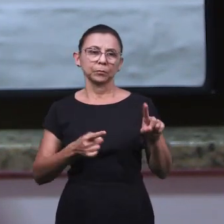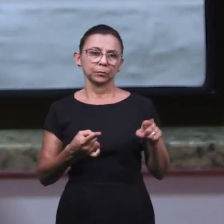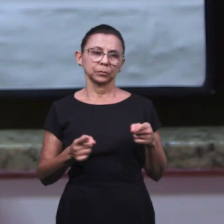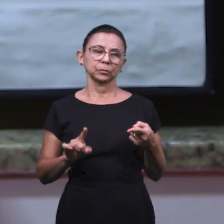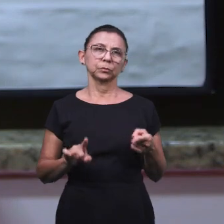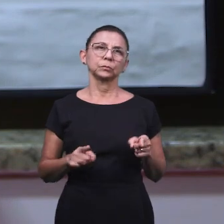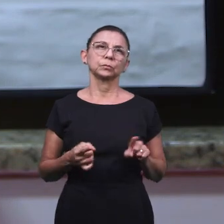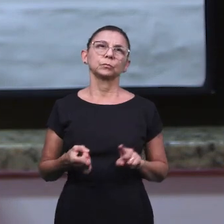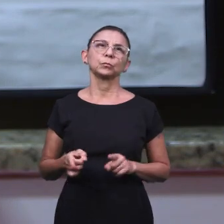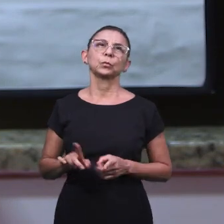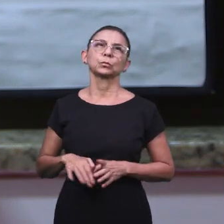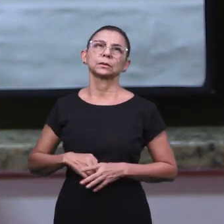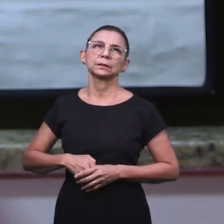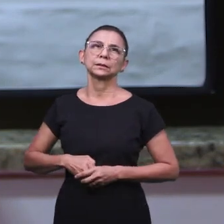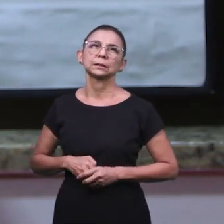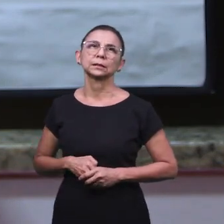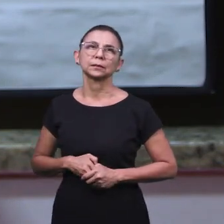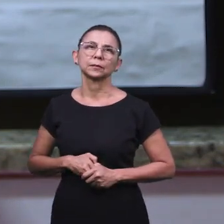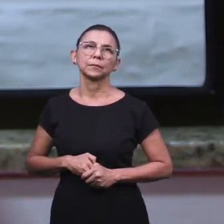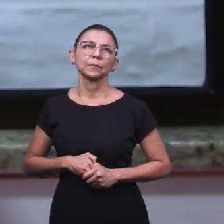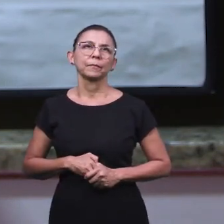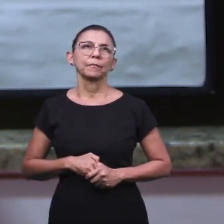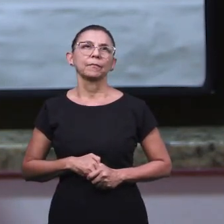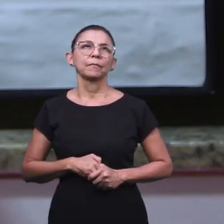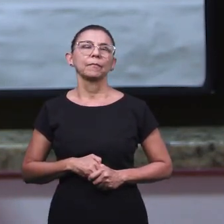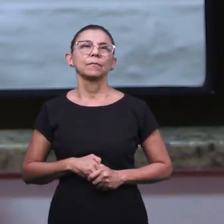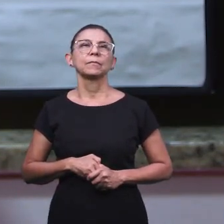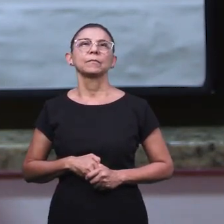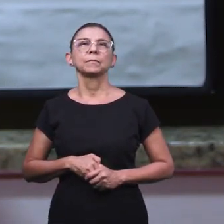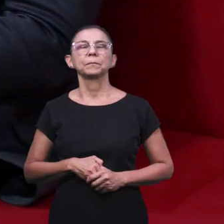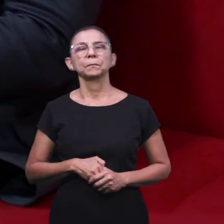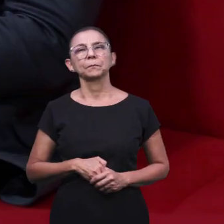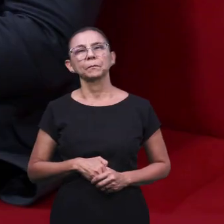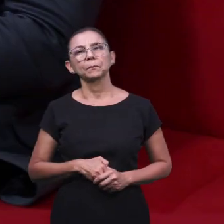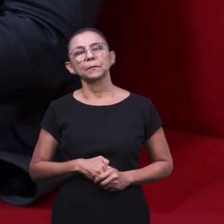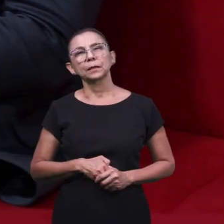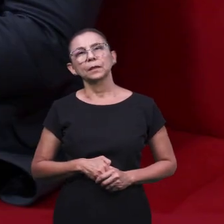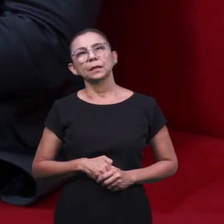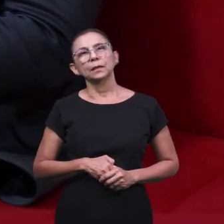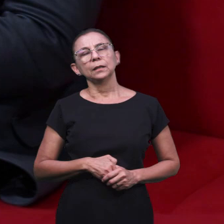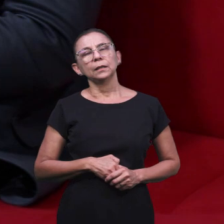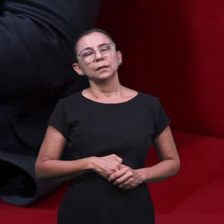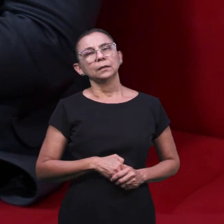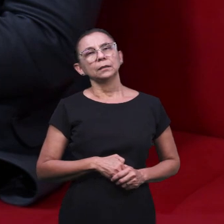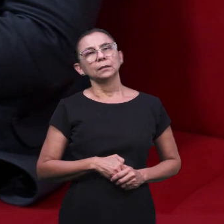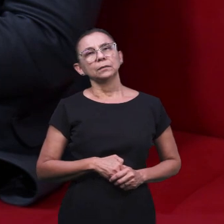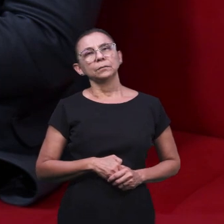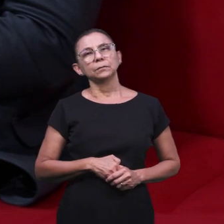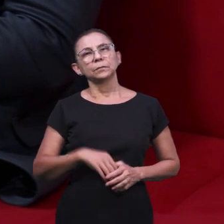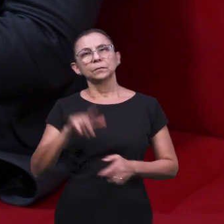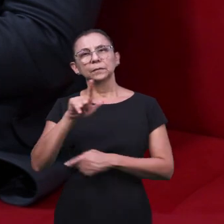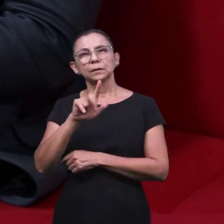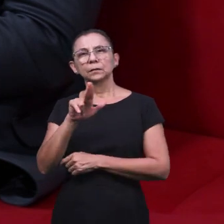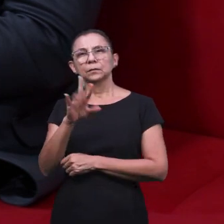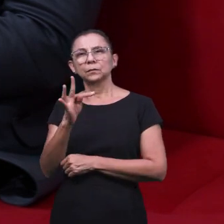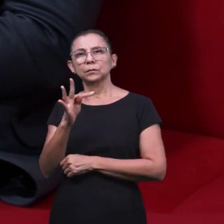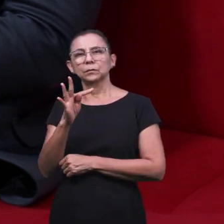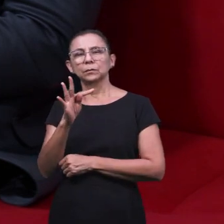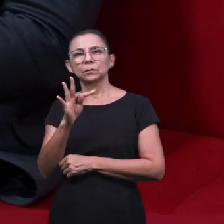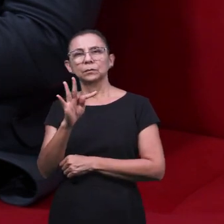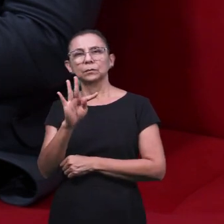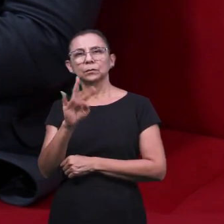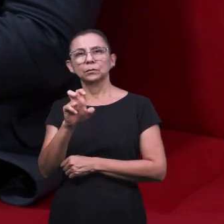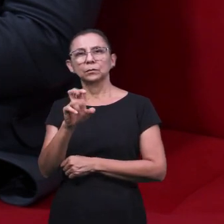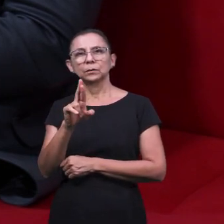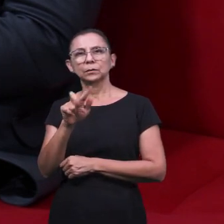Sebastião Bach. Ele era luterano, portanto um reformado, né, como nós, né? Eu acho que não sou eu que